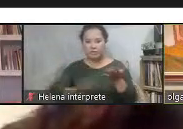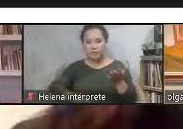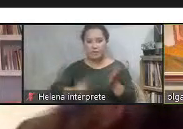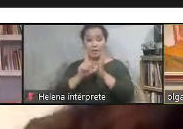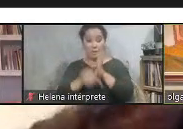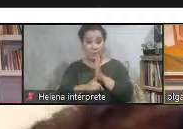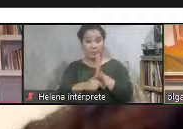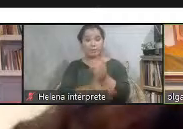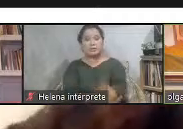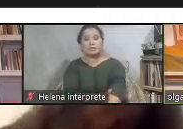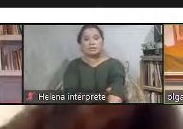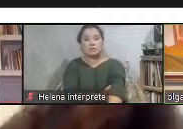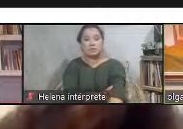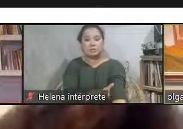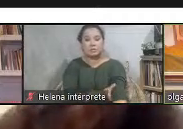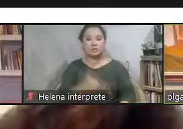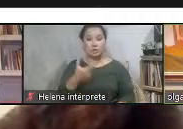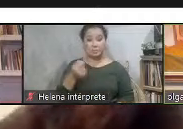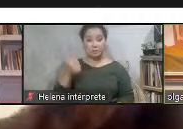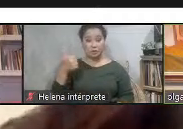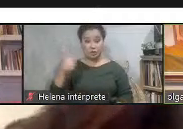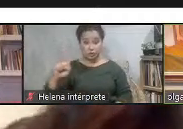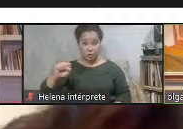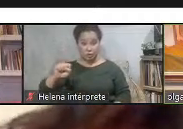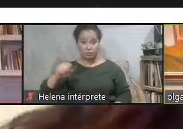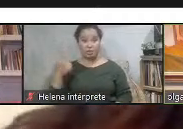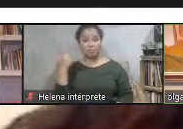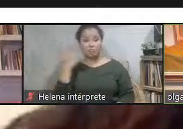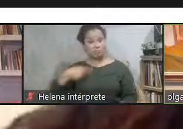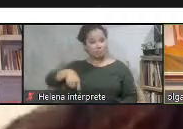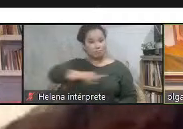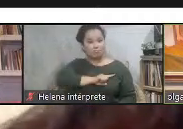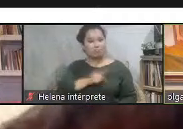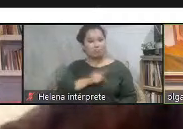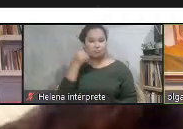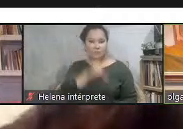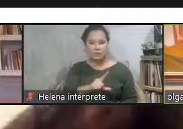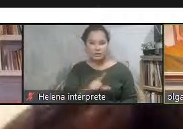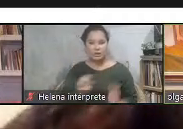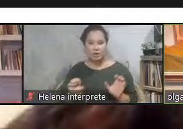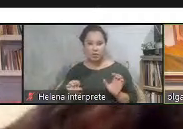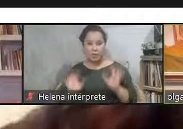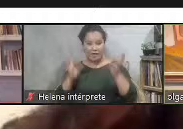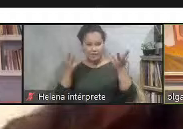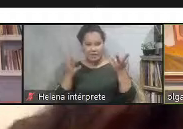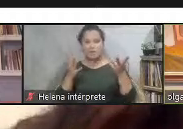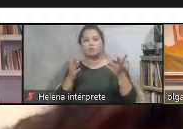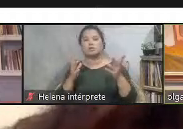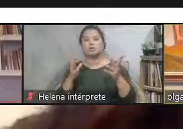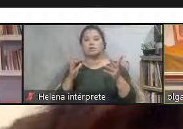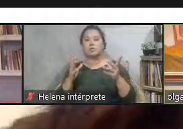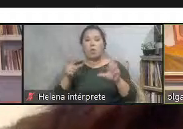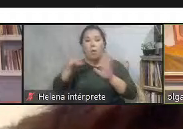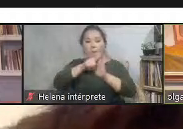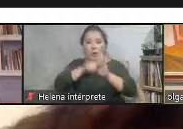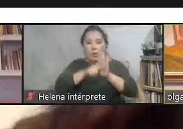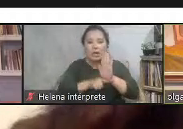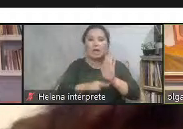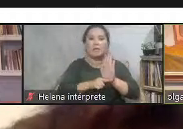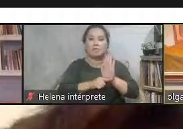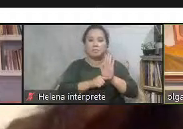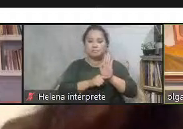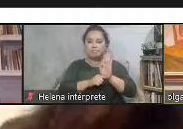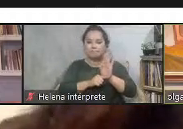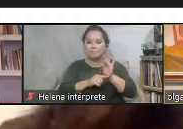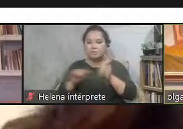SEMUNE, como é chamada a Semana Universitária, em um programa estratégico do DEX, um programa composto pelos